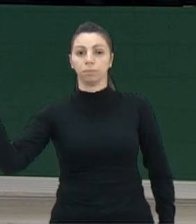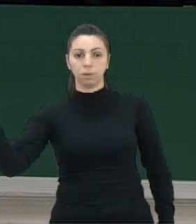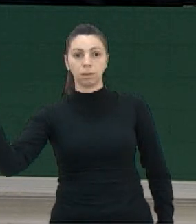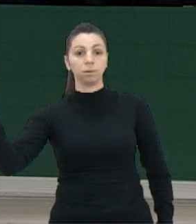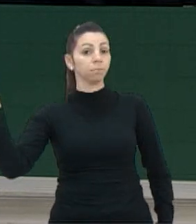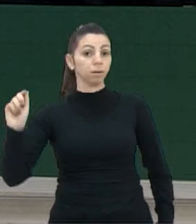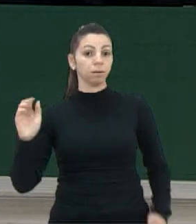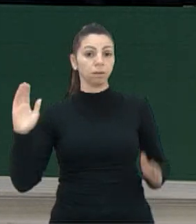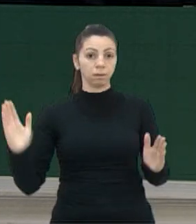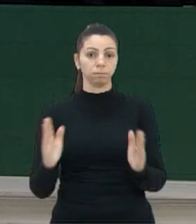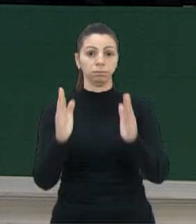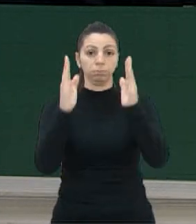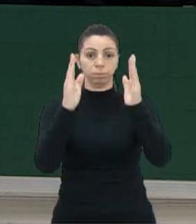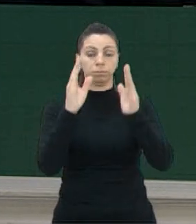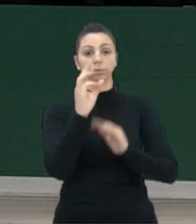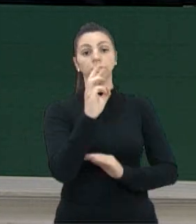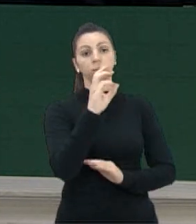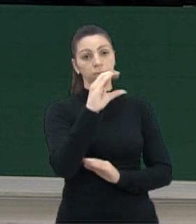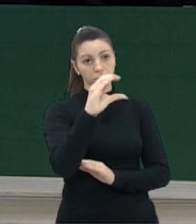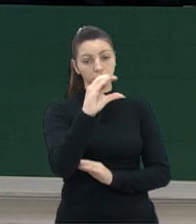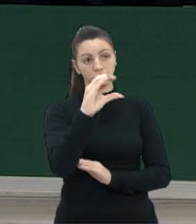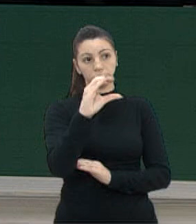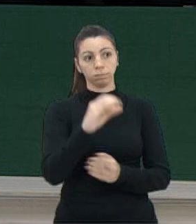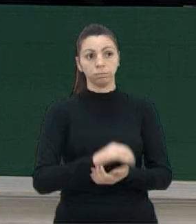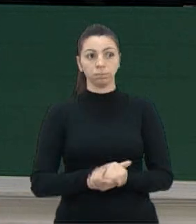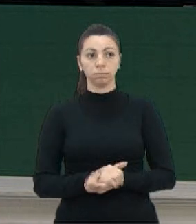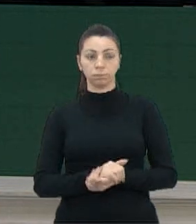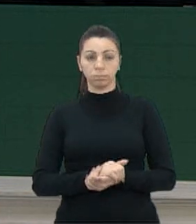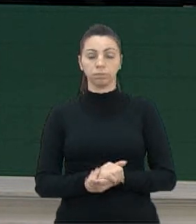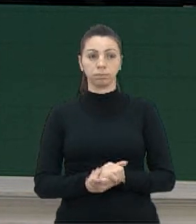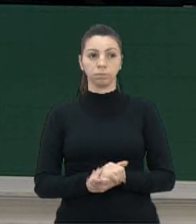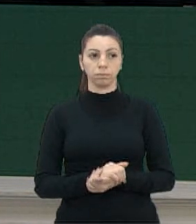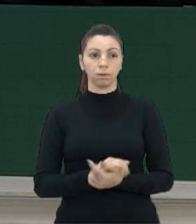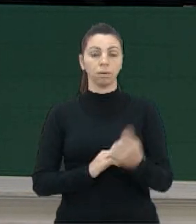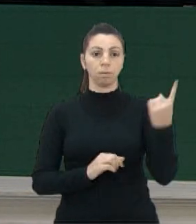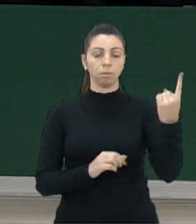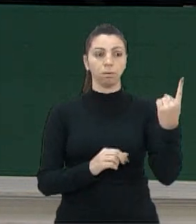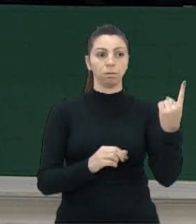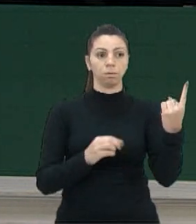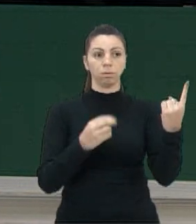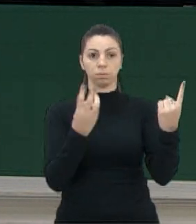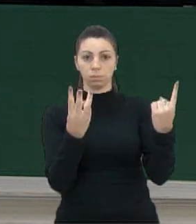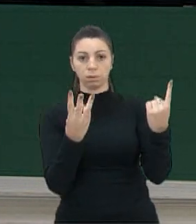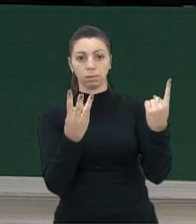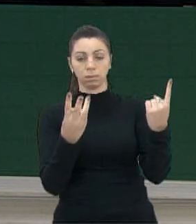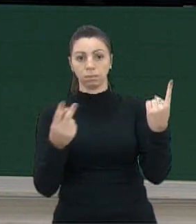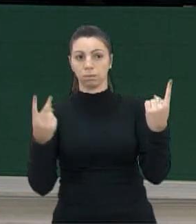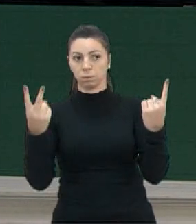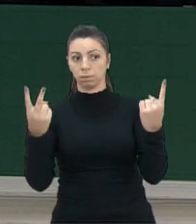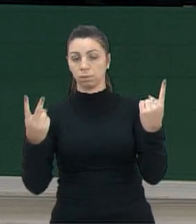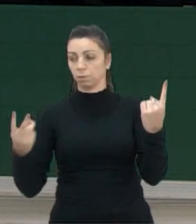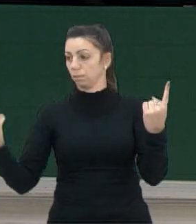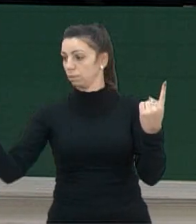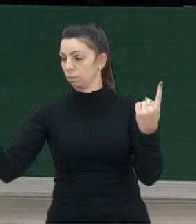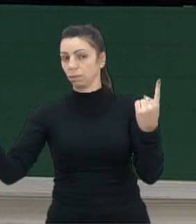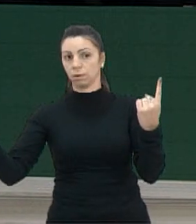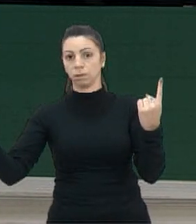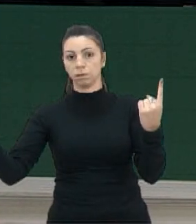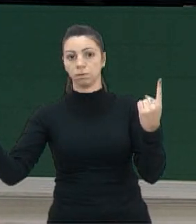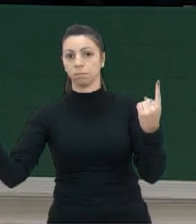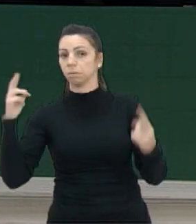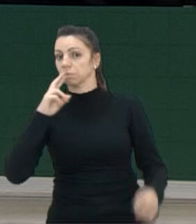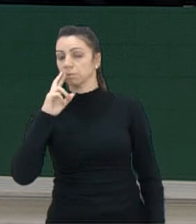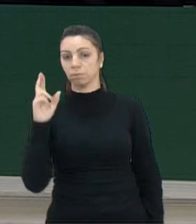dos reagentes. Então, nossos coeficientes ficaram 1, 3, 2 e 3, a soma deles dá o resultado 9.